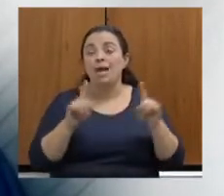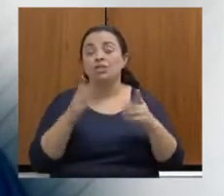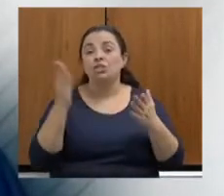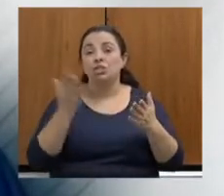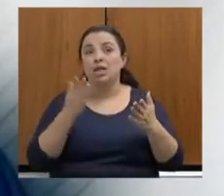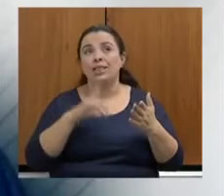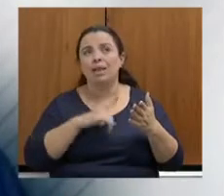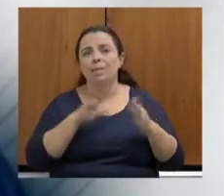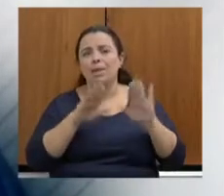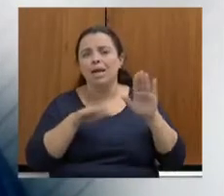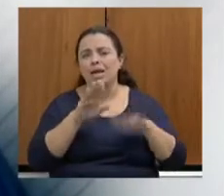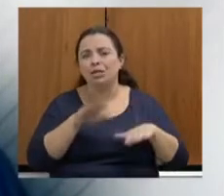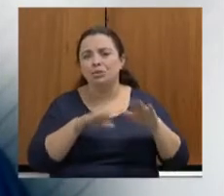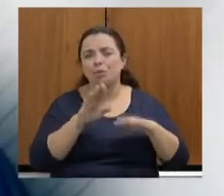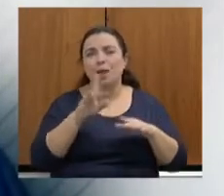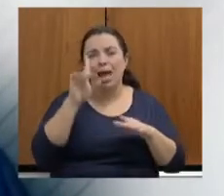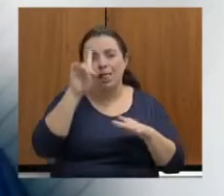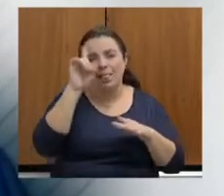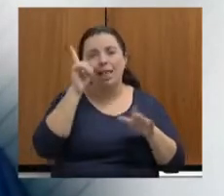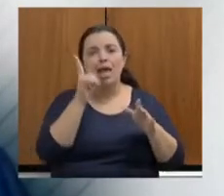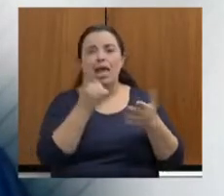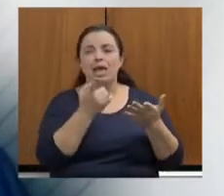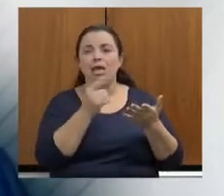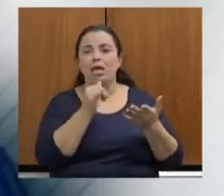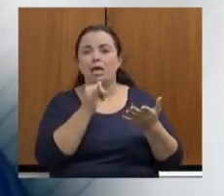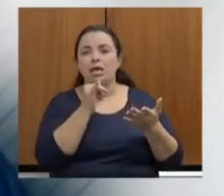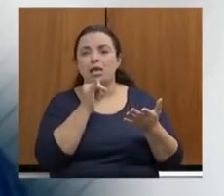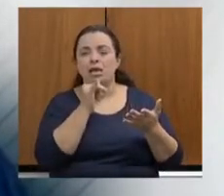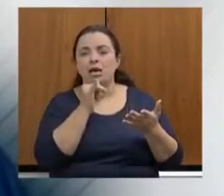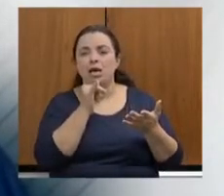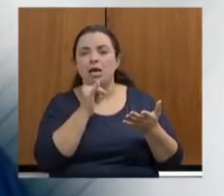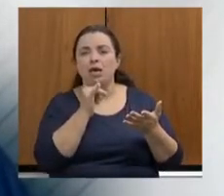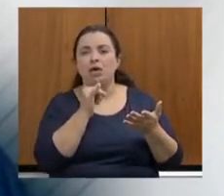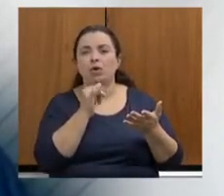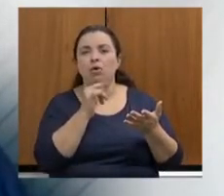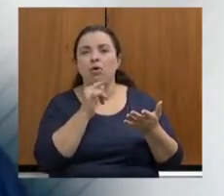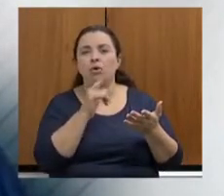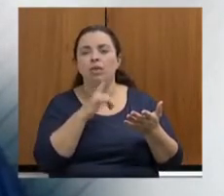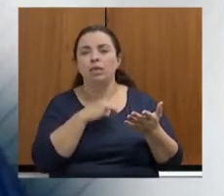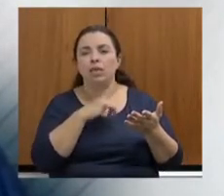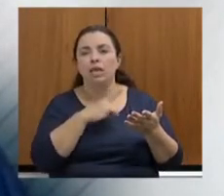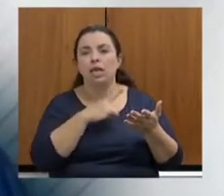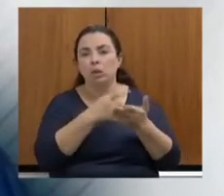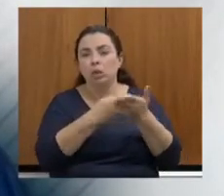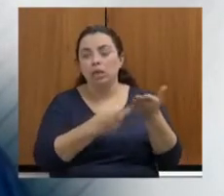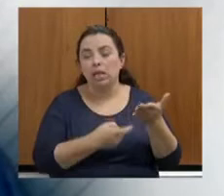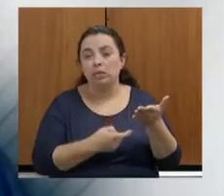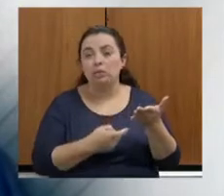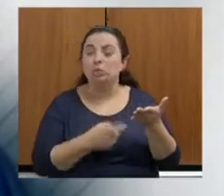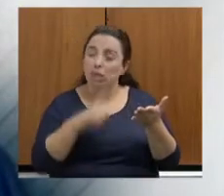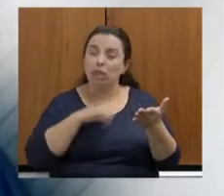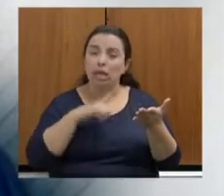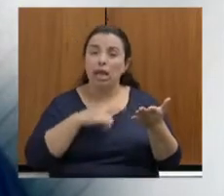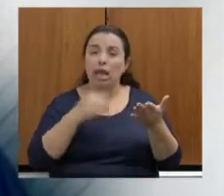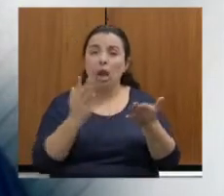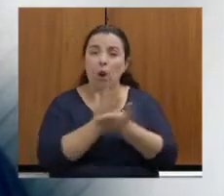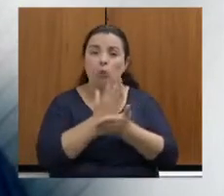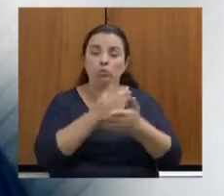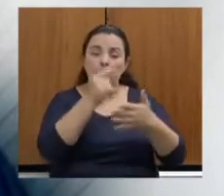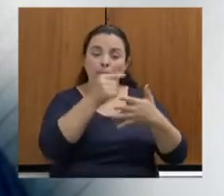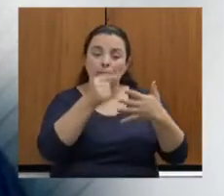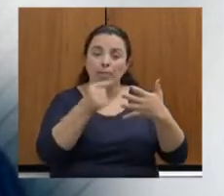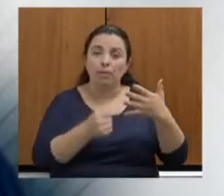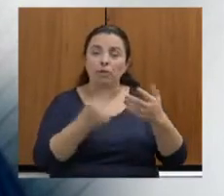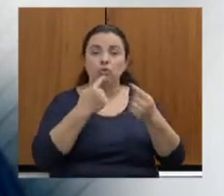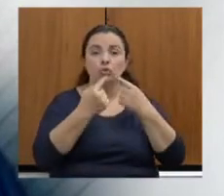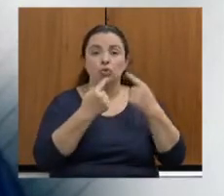texto com algum com ainda poder ter vários pontos de discussão fazer um texto que tem